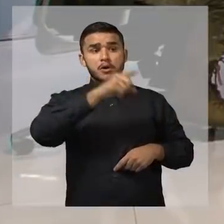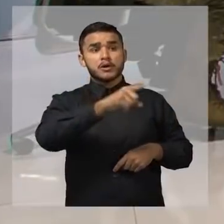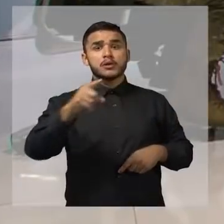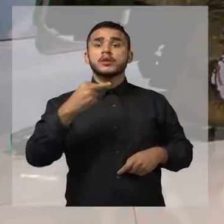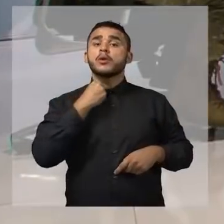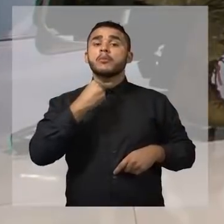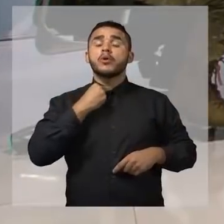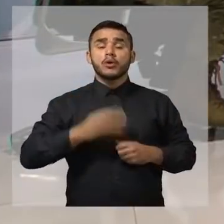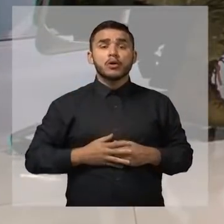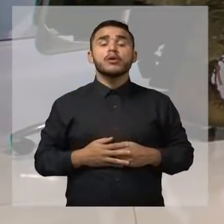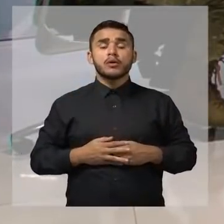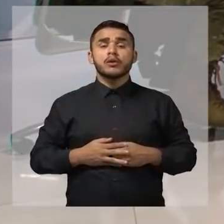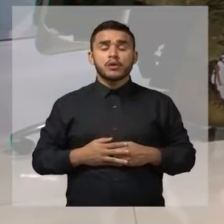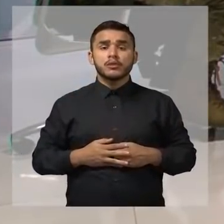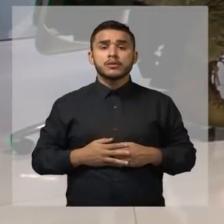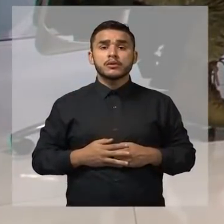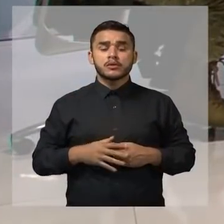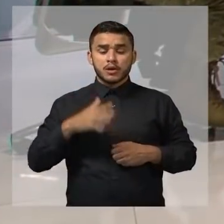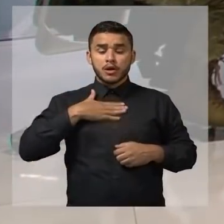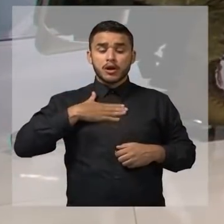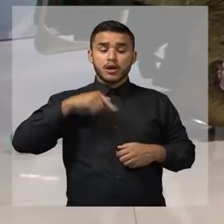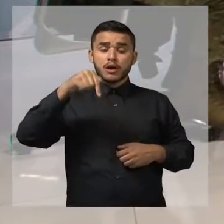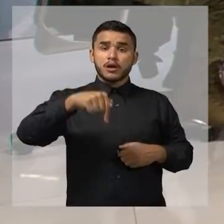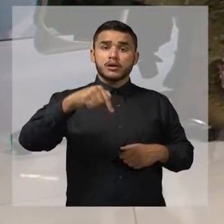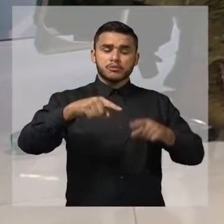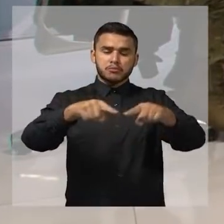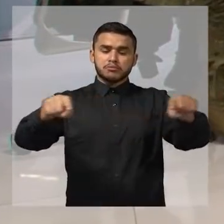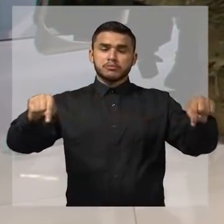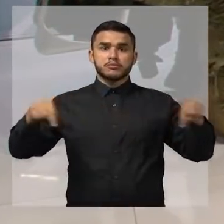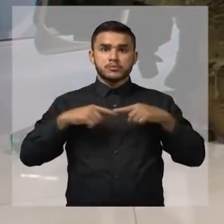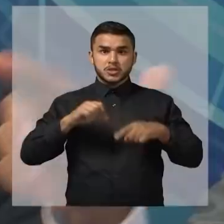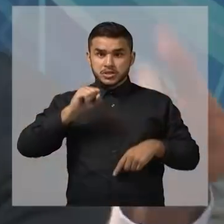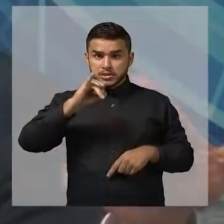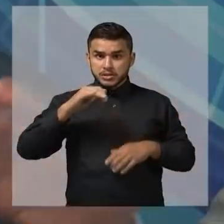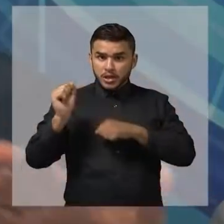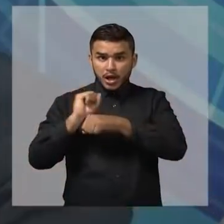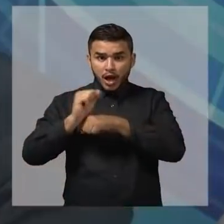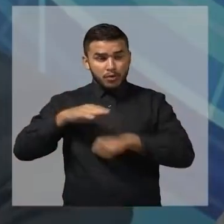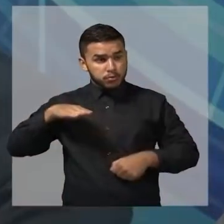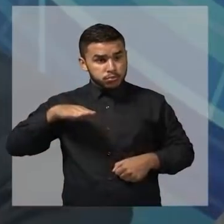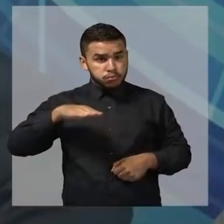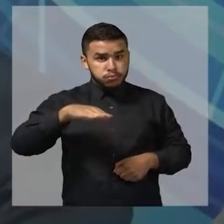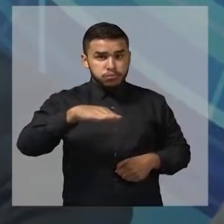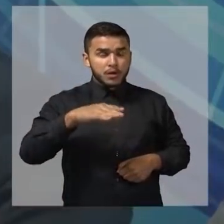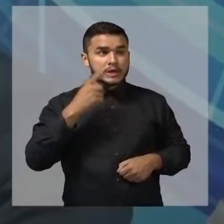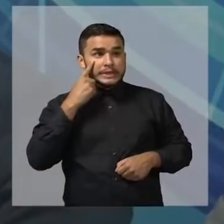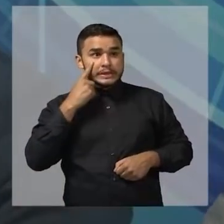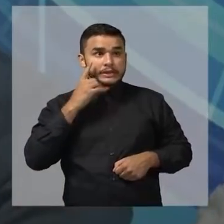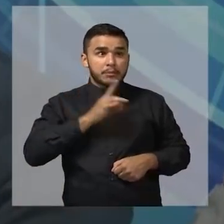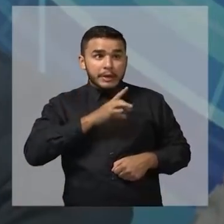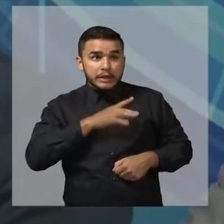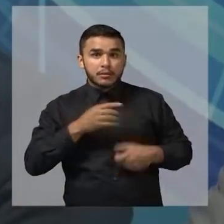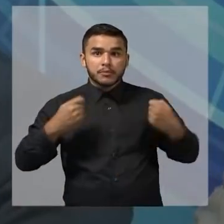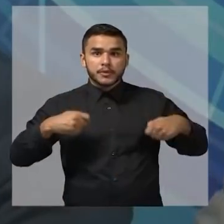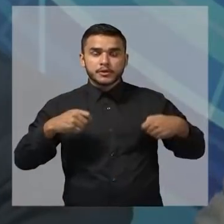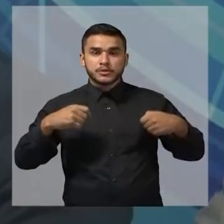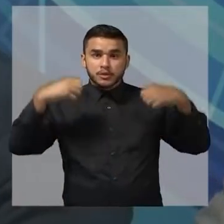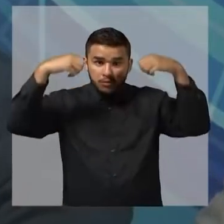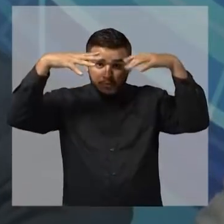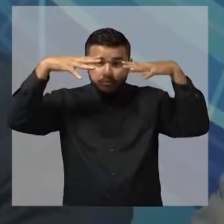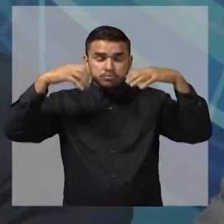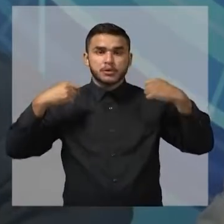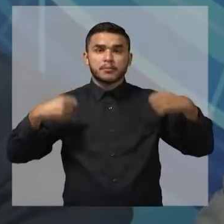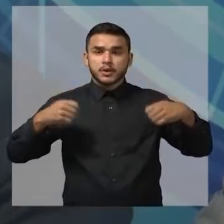que baixar os vidros, apagar os faróis do carro, você tem que agir assim, assado, proíbe certas